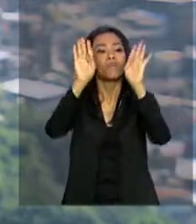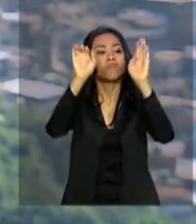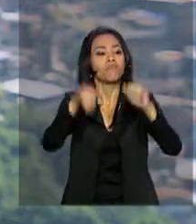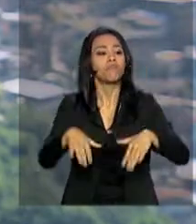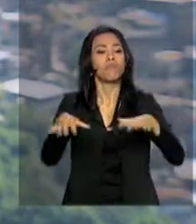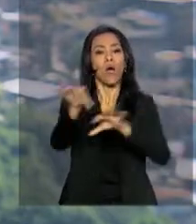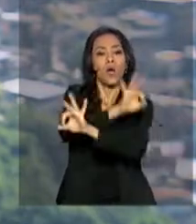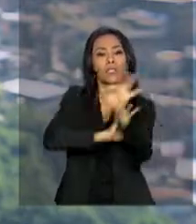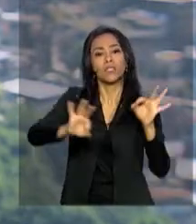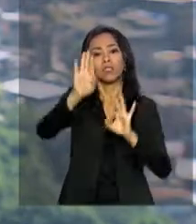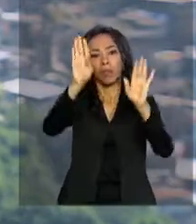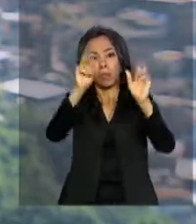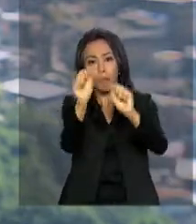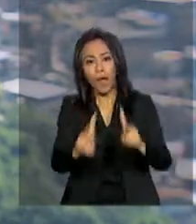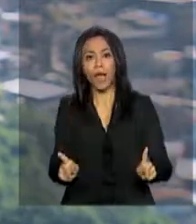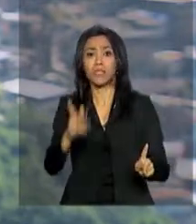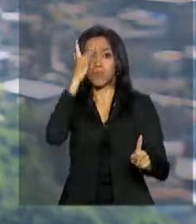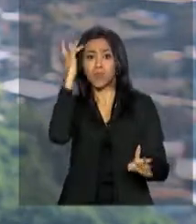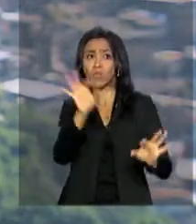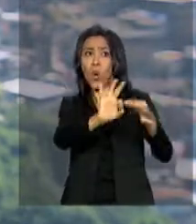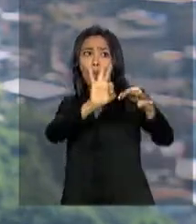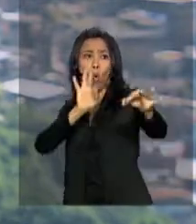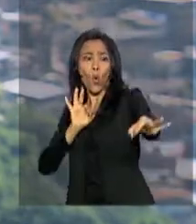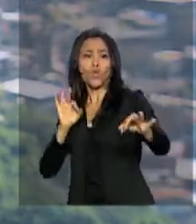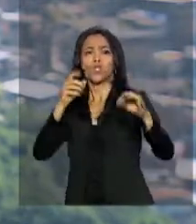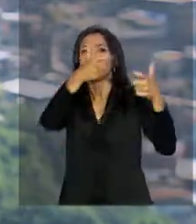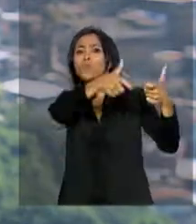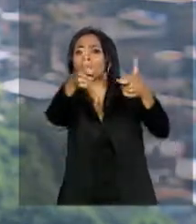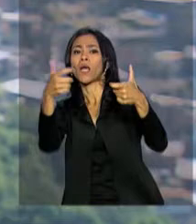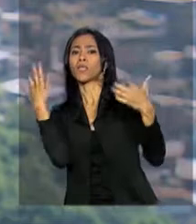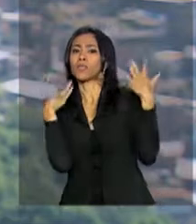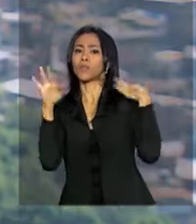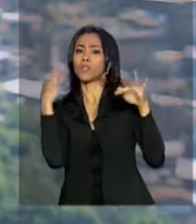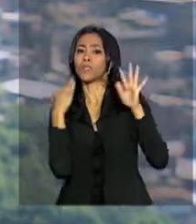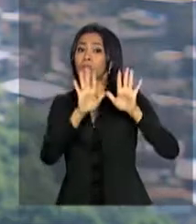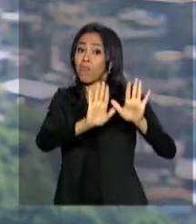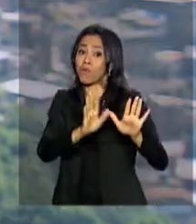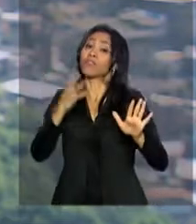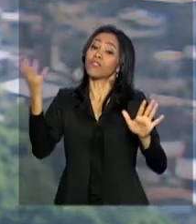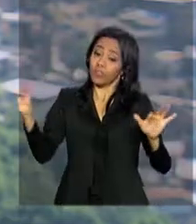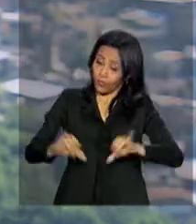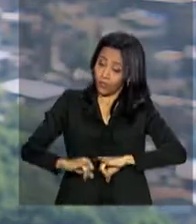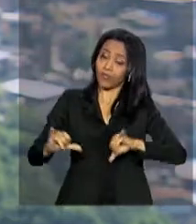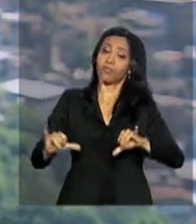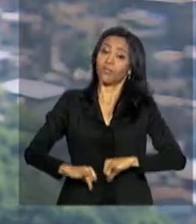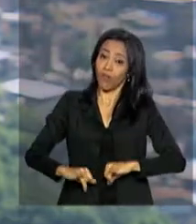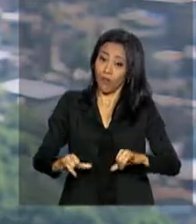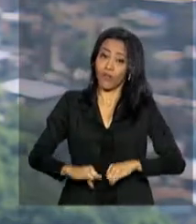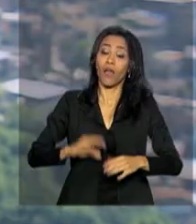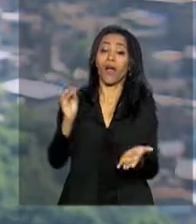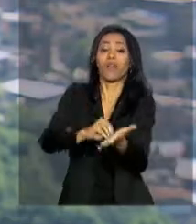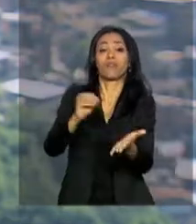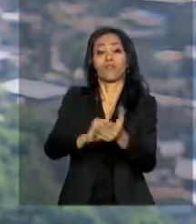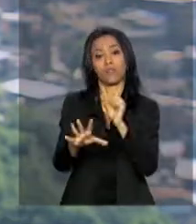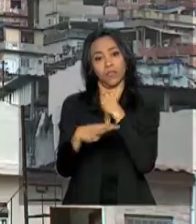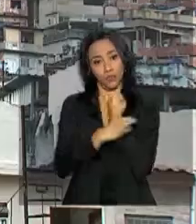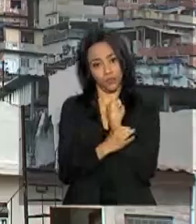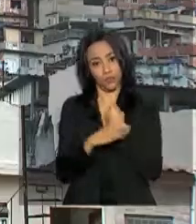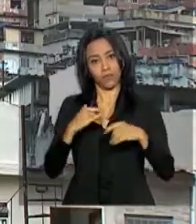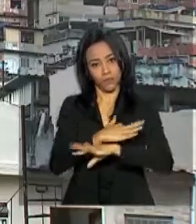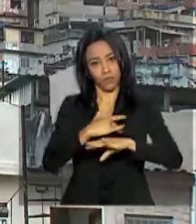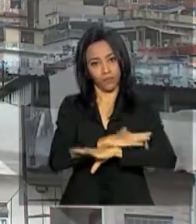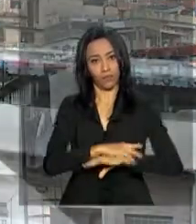Pessoas que muitas vezes passam longe dos pontos turísticos, mas que sofrem, como ninguém, a insegurança da cidade.